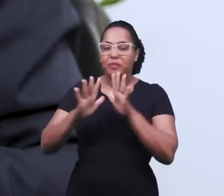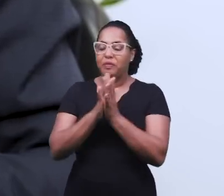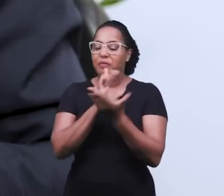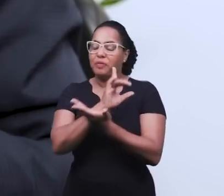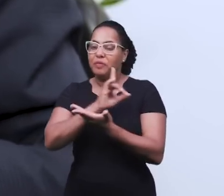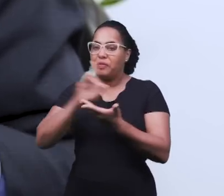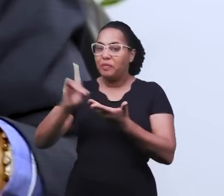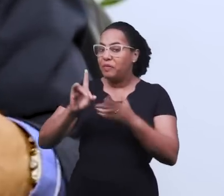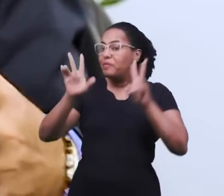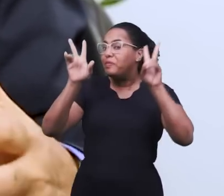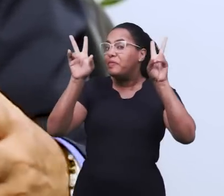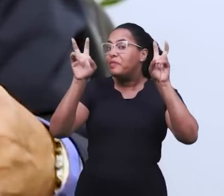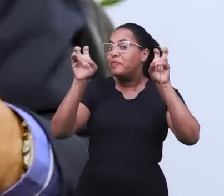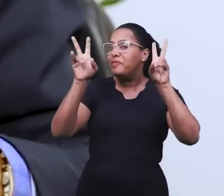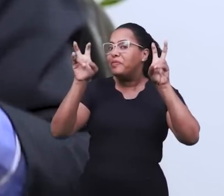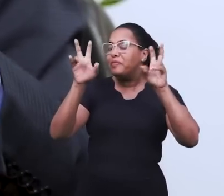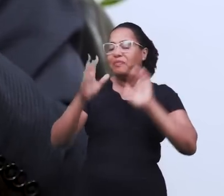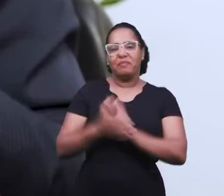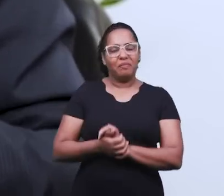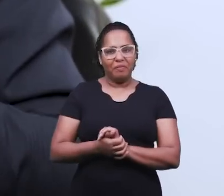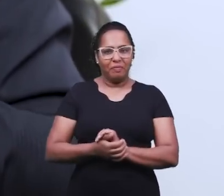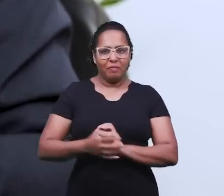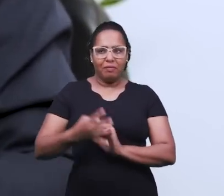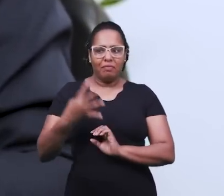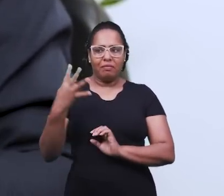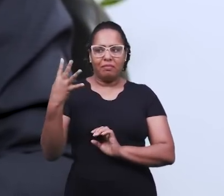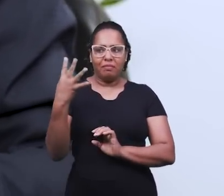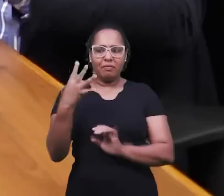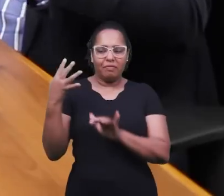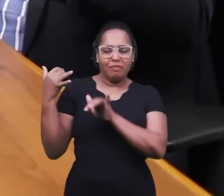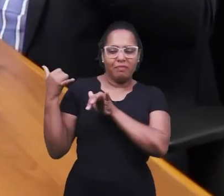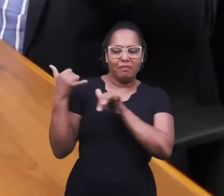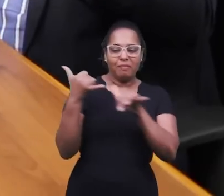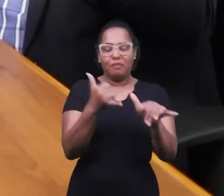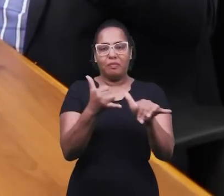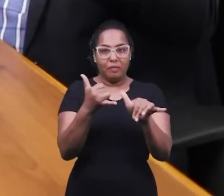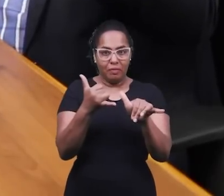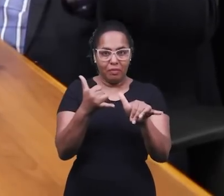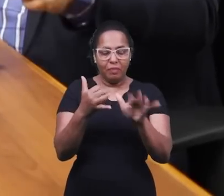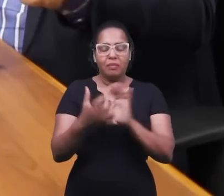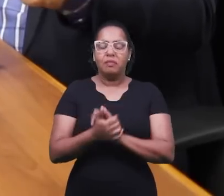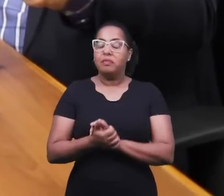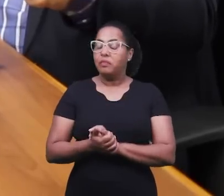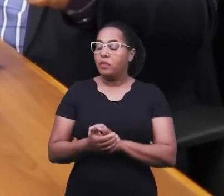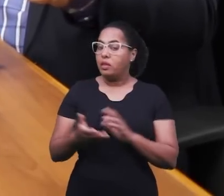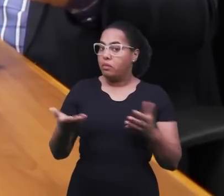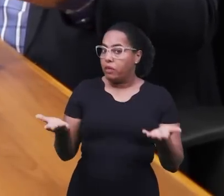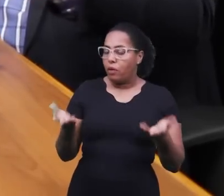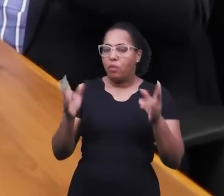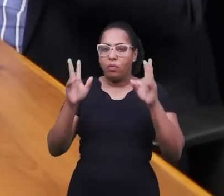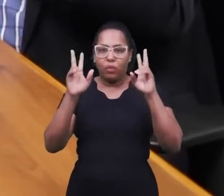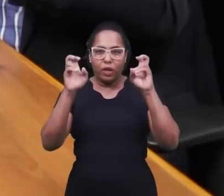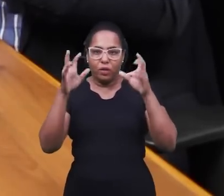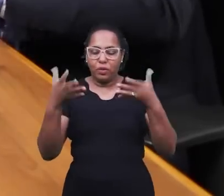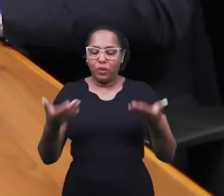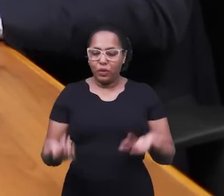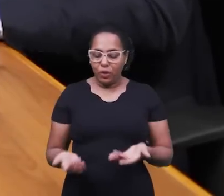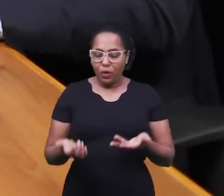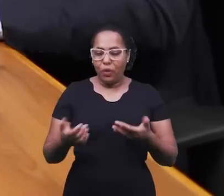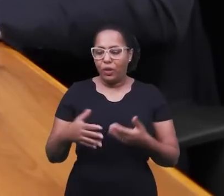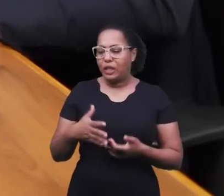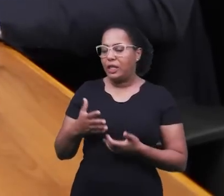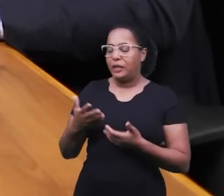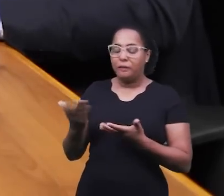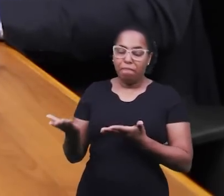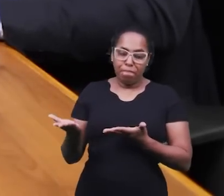o tema deste Conversas Bíblicas é a quarta trombeta. E para tratar desse assunto, eu recebo aqui